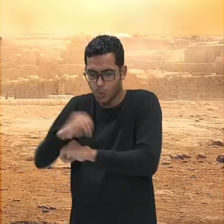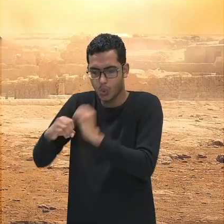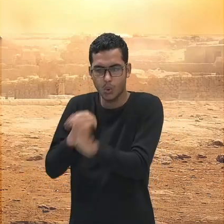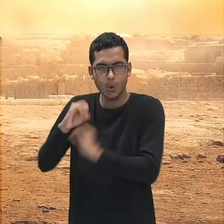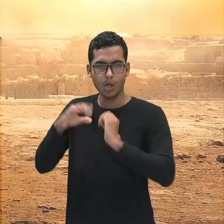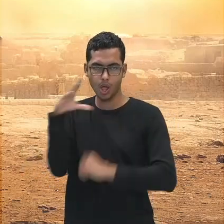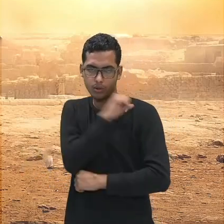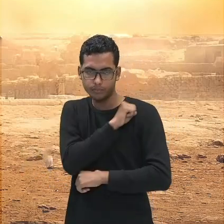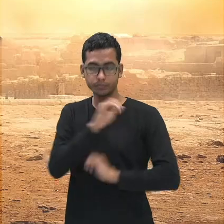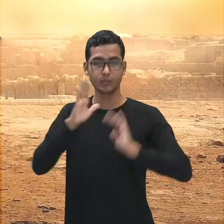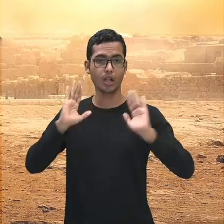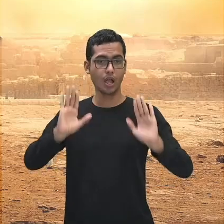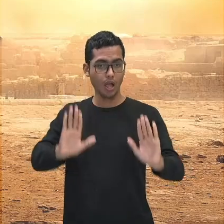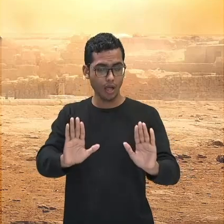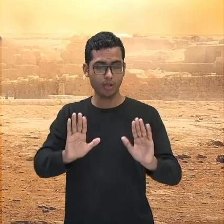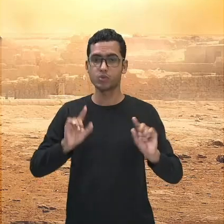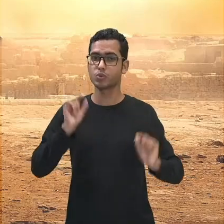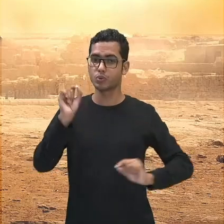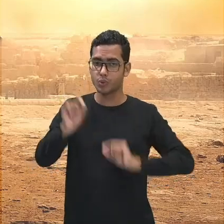Além